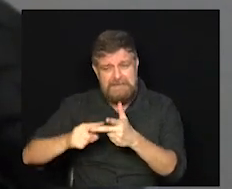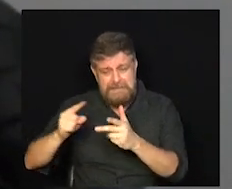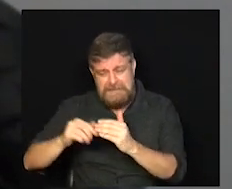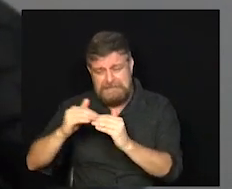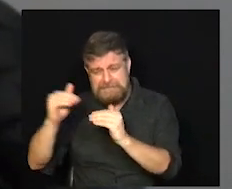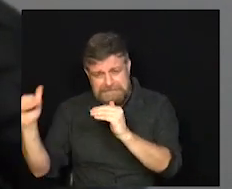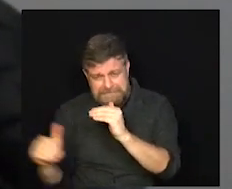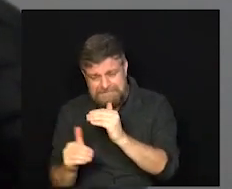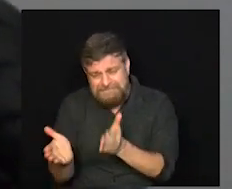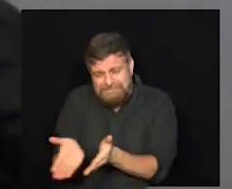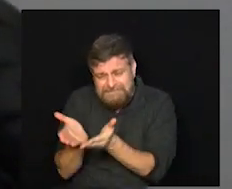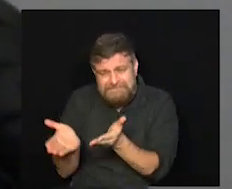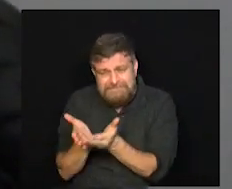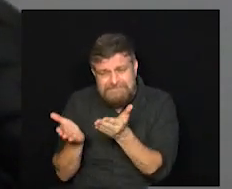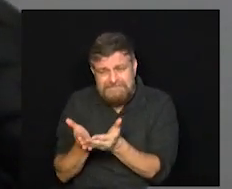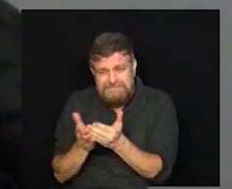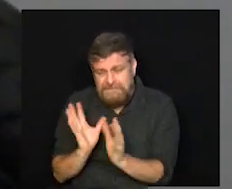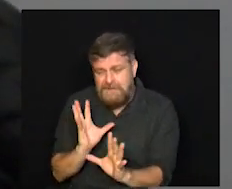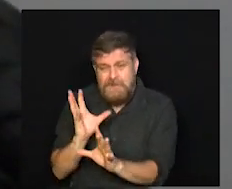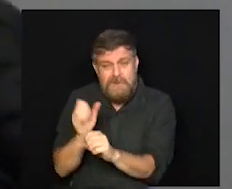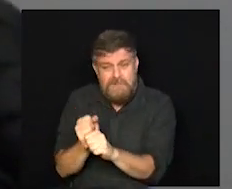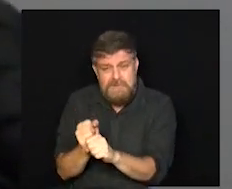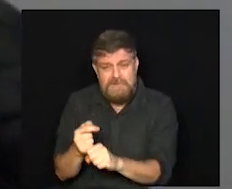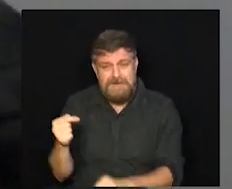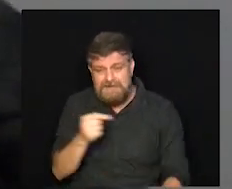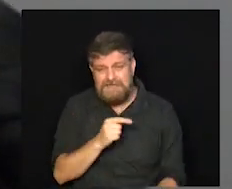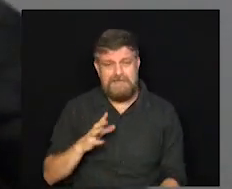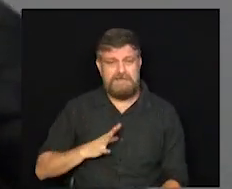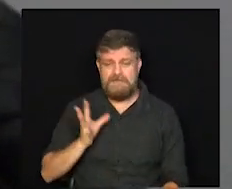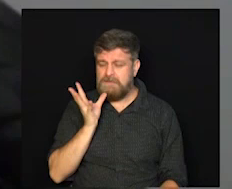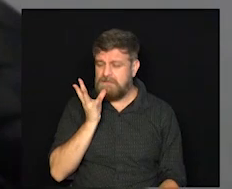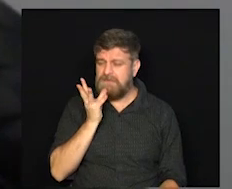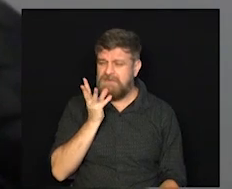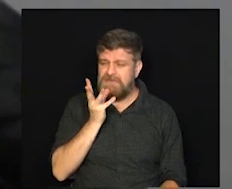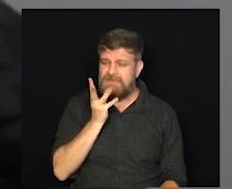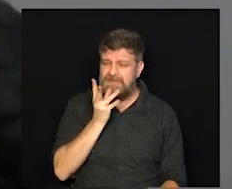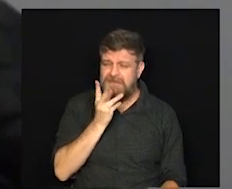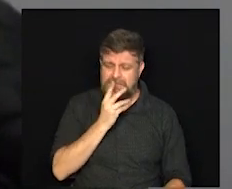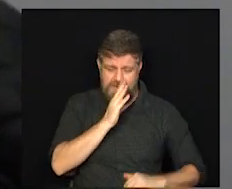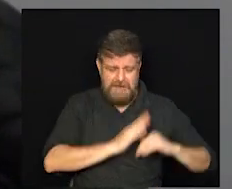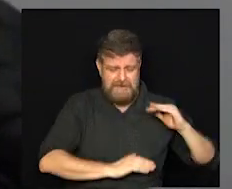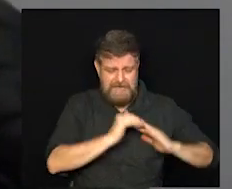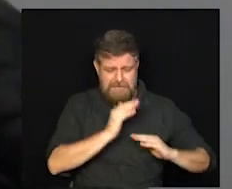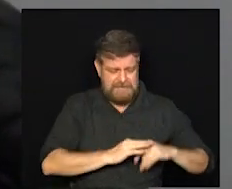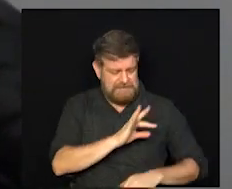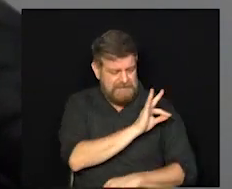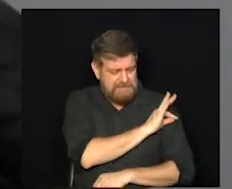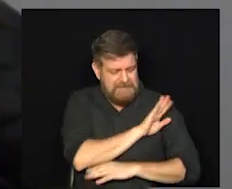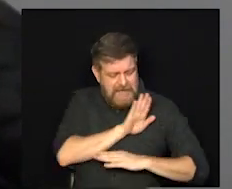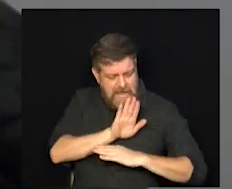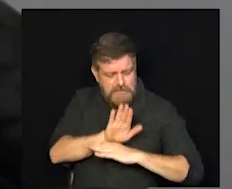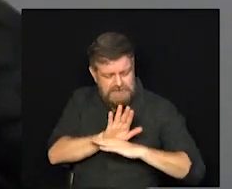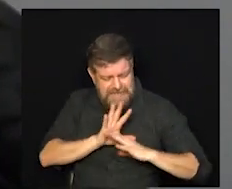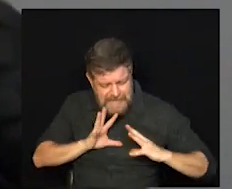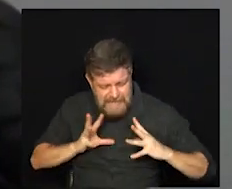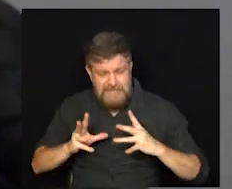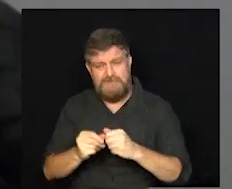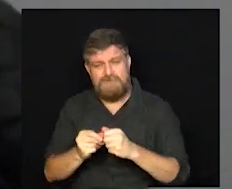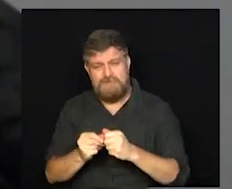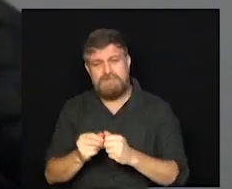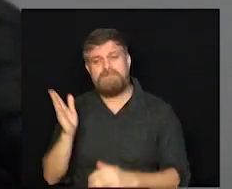desbravar, isso acaba tornando o processo um pouco mais lento e até natural que seja